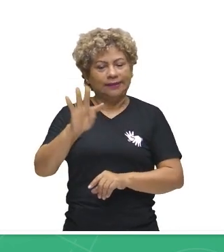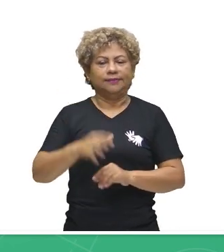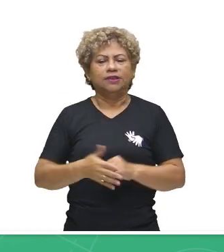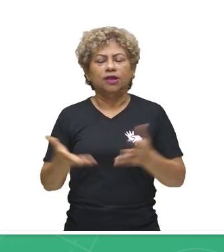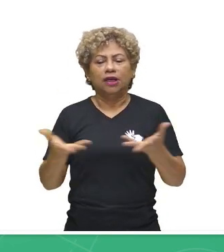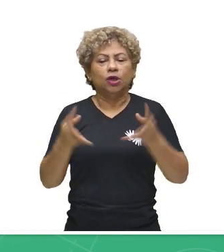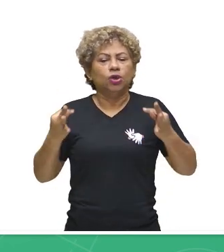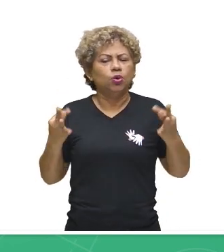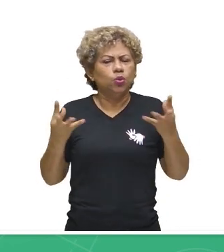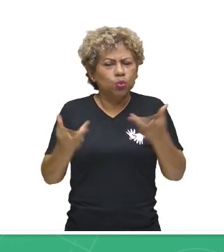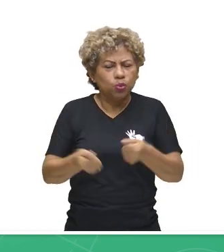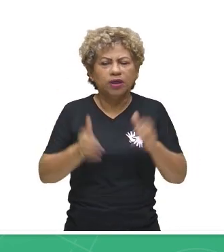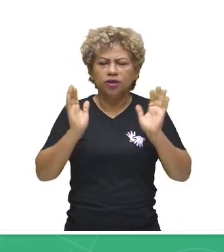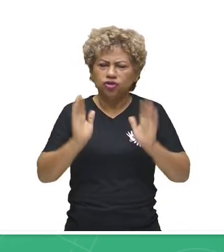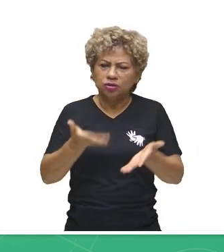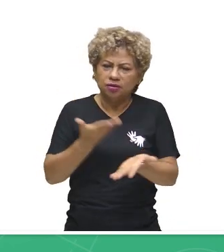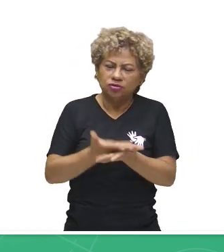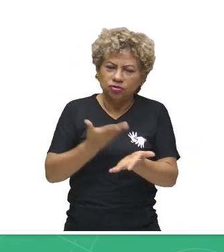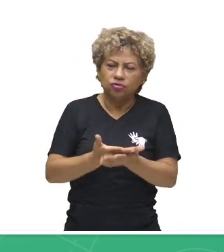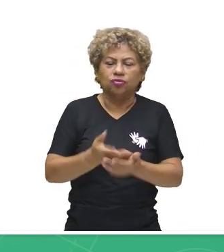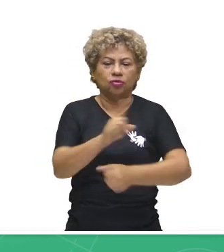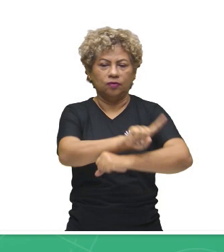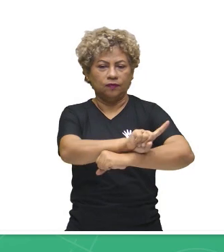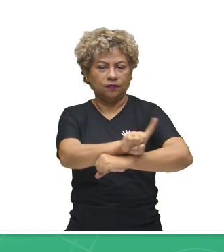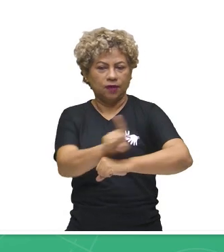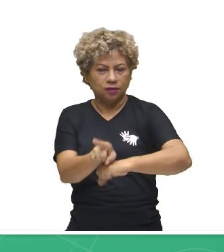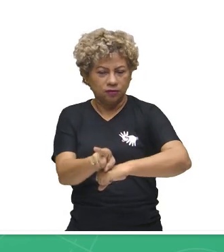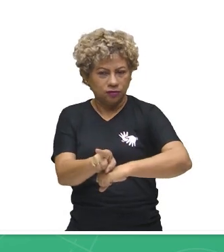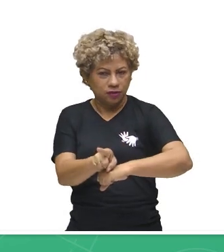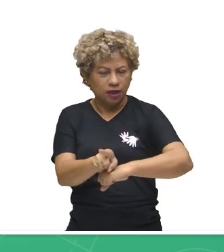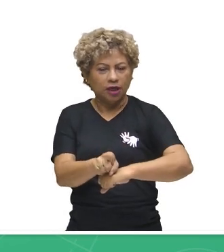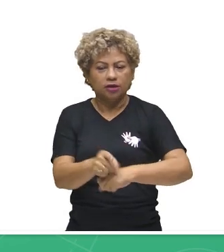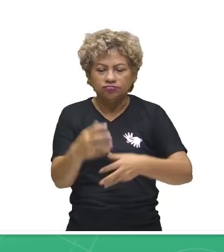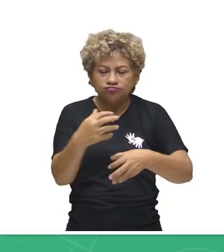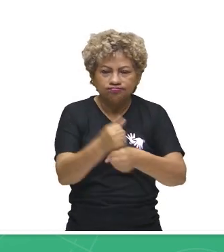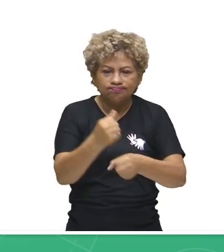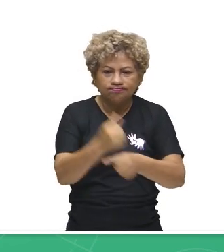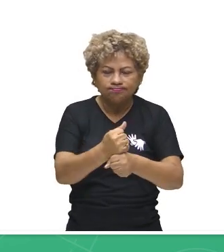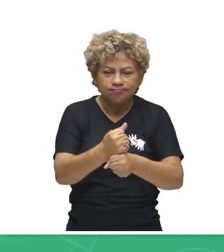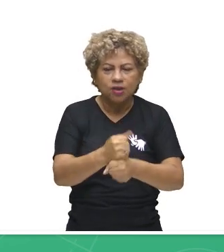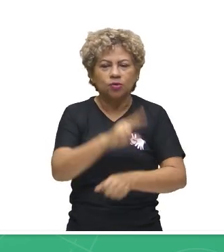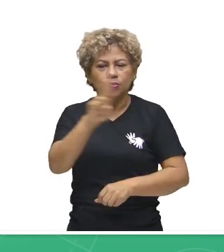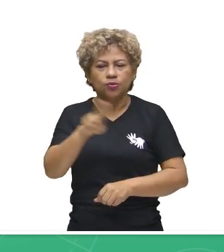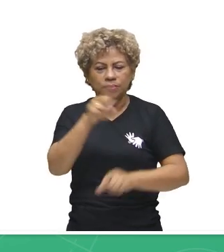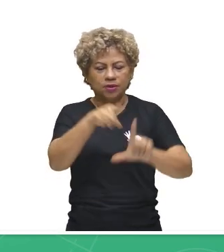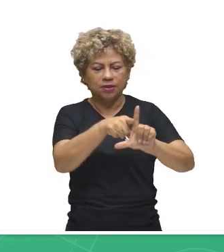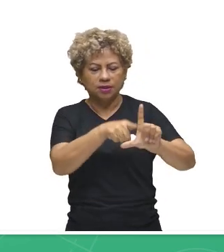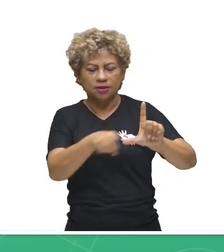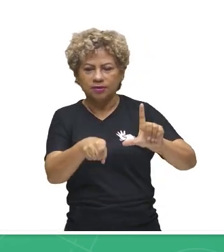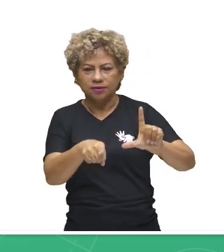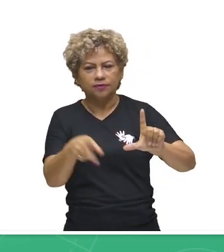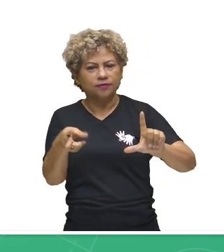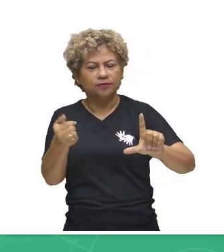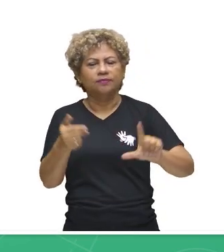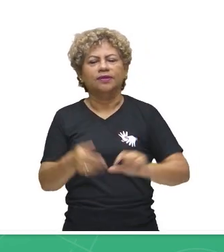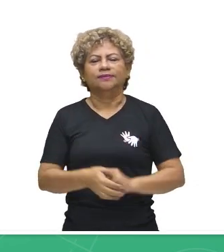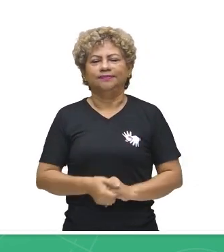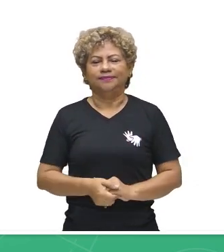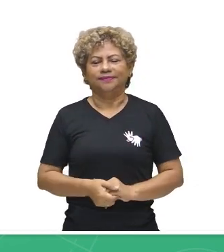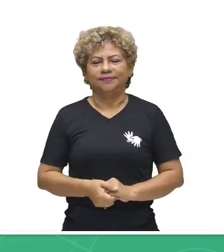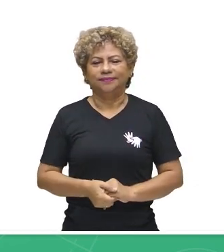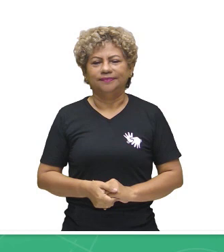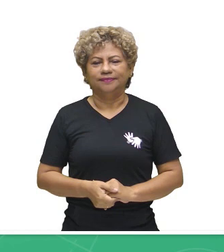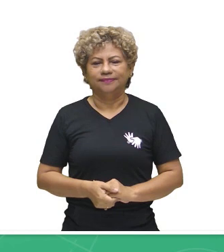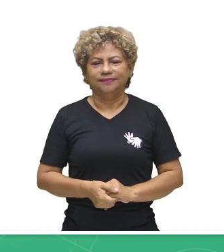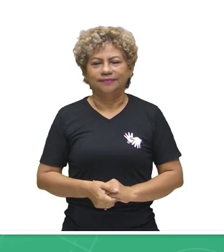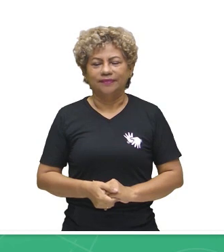que nós estudamos envolvendo a velocidade, eu irei calcular através do gráfico. Venham comigo aqui, na inclinação da reta,